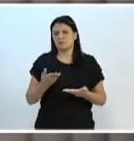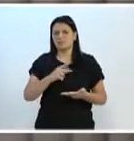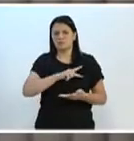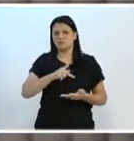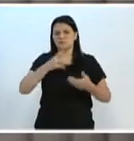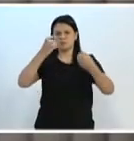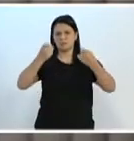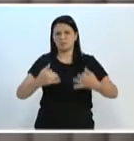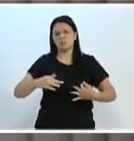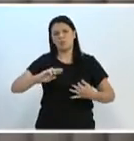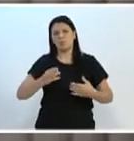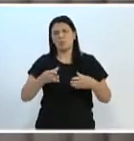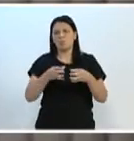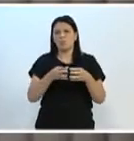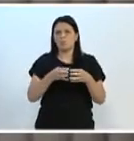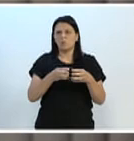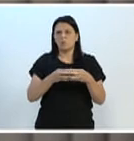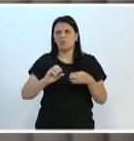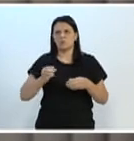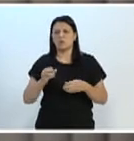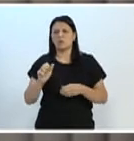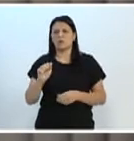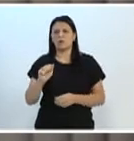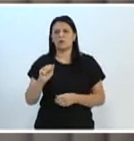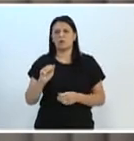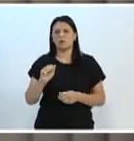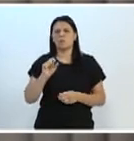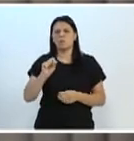Ou vota nominalmente, ou fala avulso e vota dos 4.